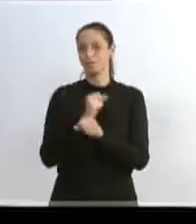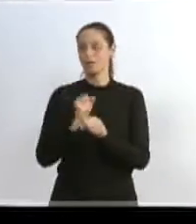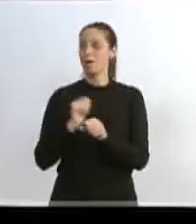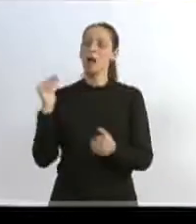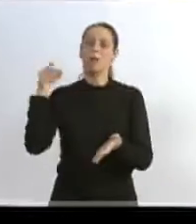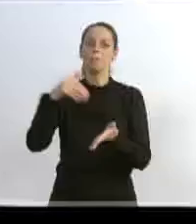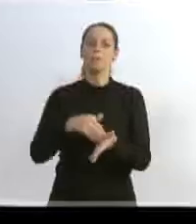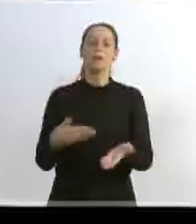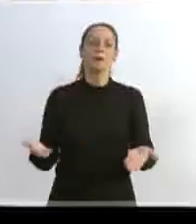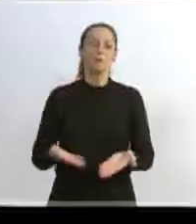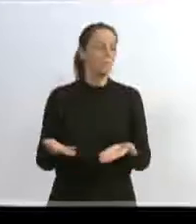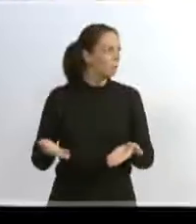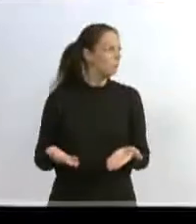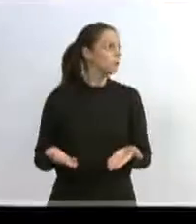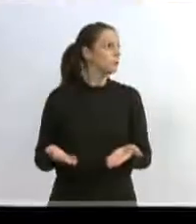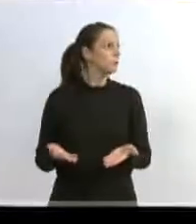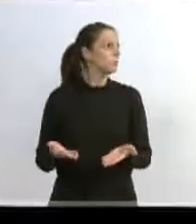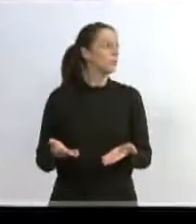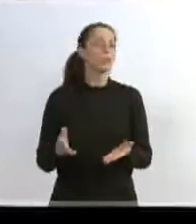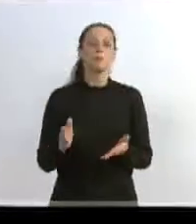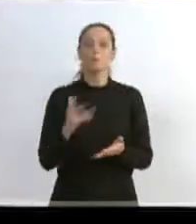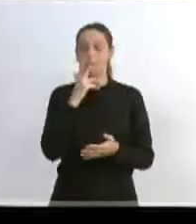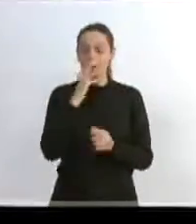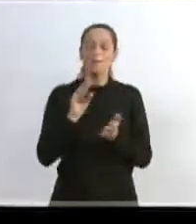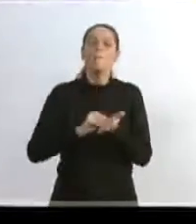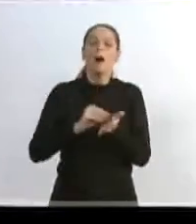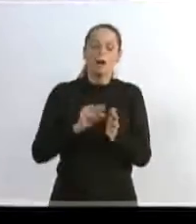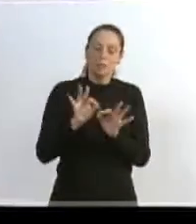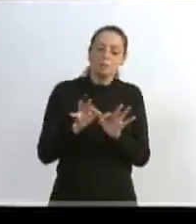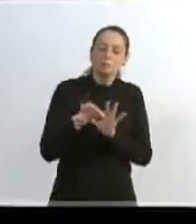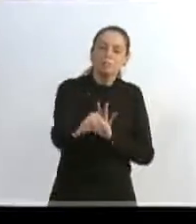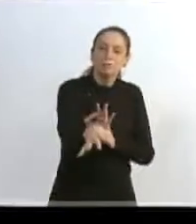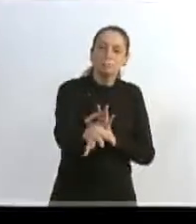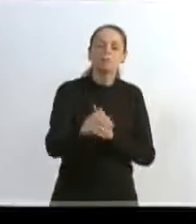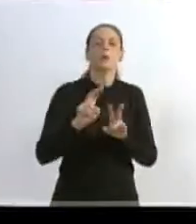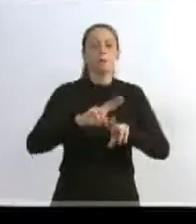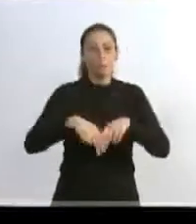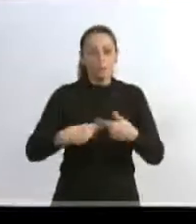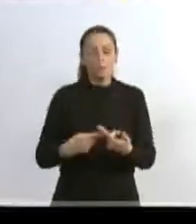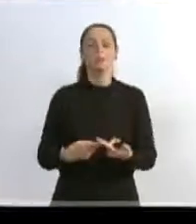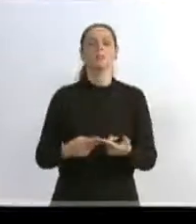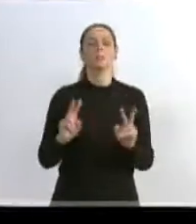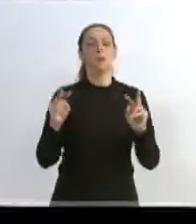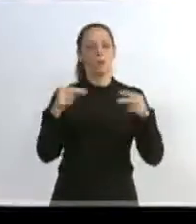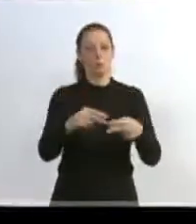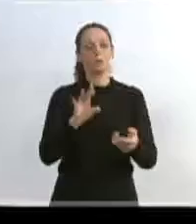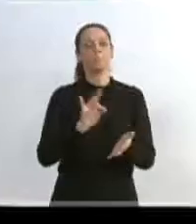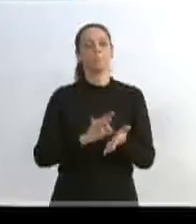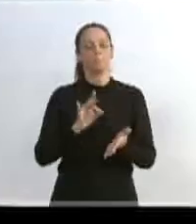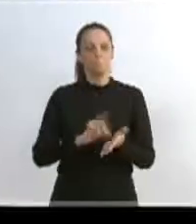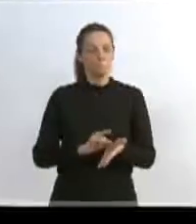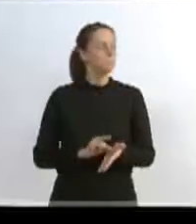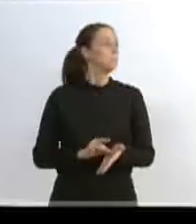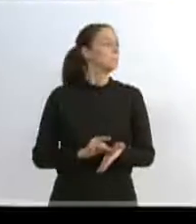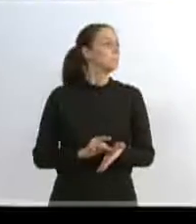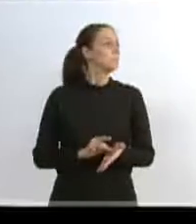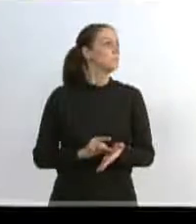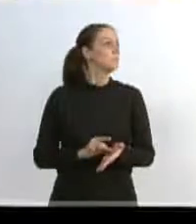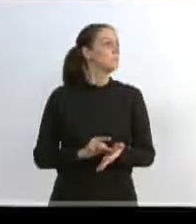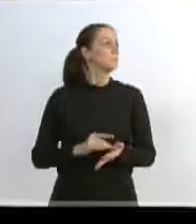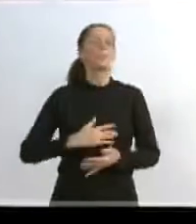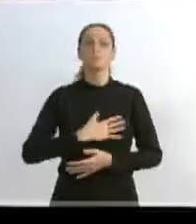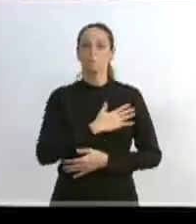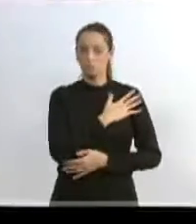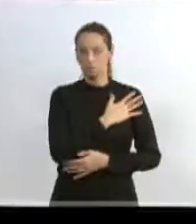pra cá nenhum metro a mais havia sido conquistado por isso reconheço vereadores também um trabalho da atual administração neste caso